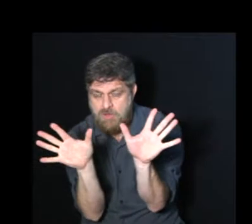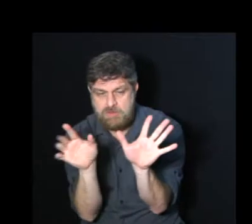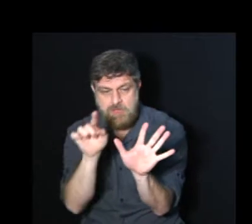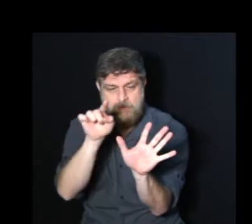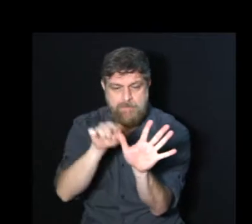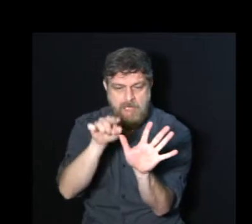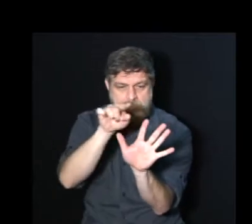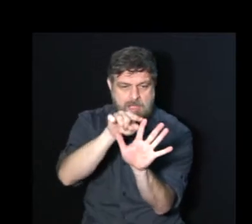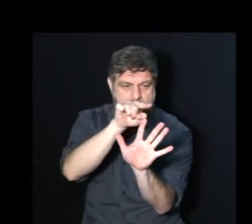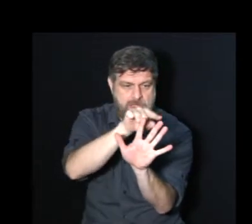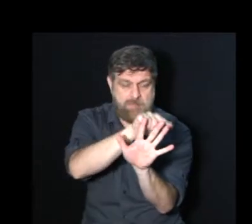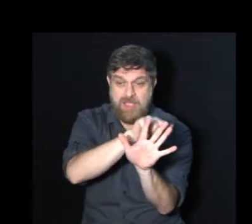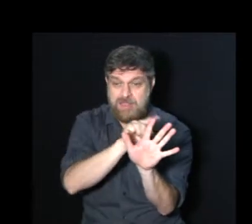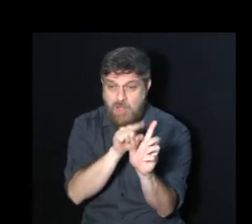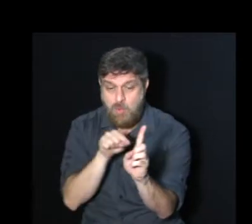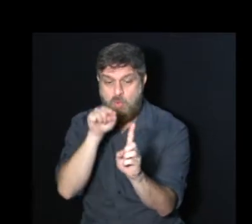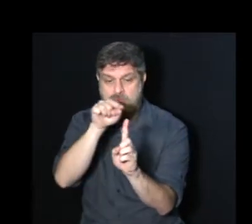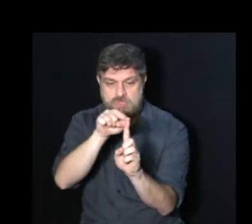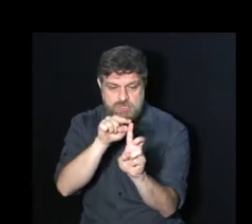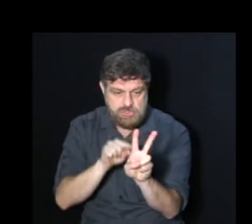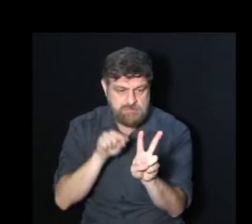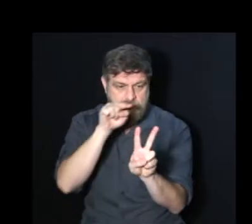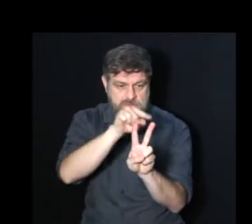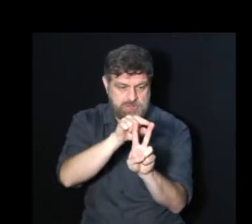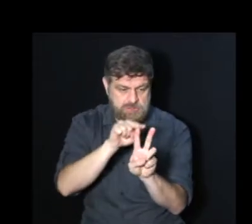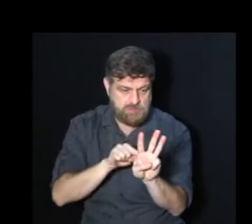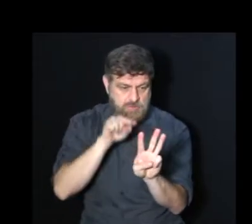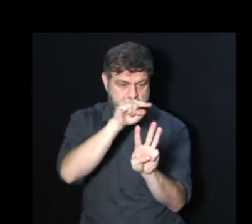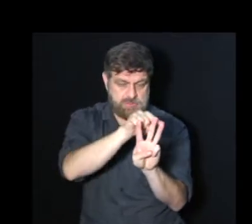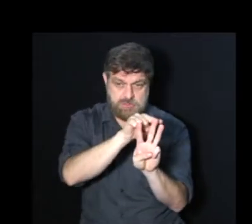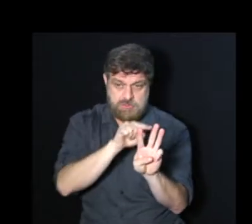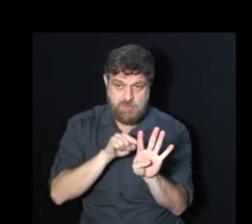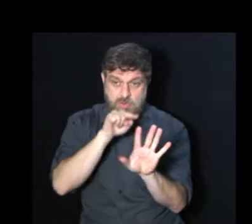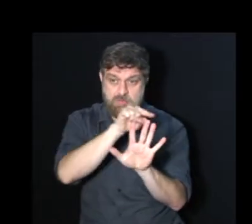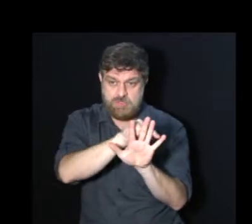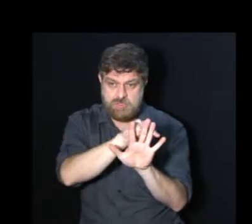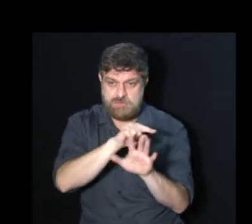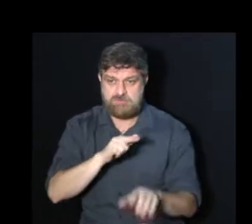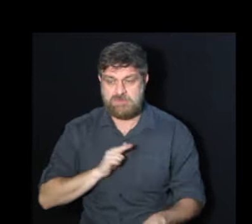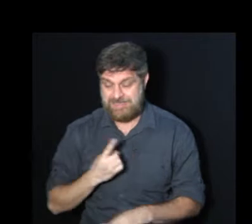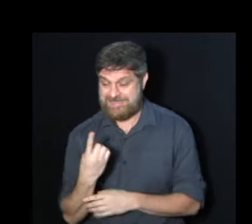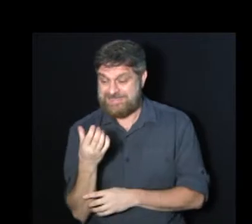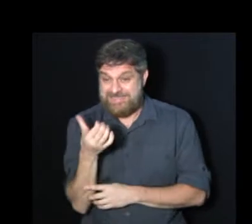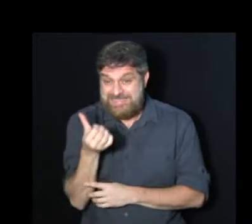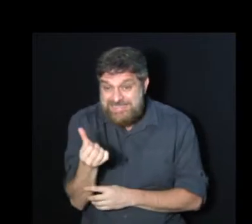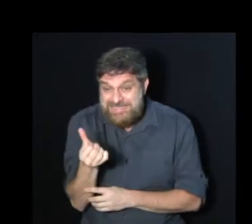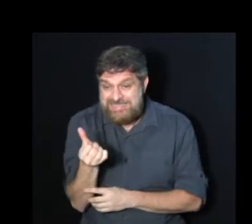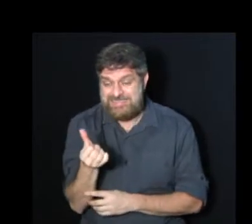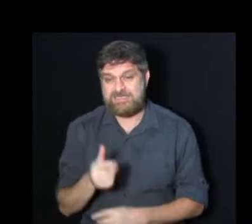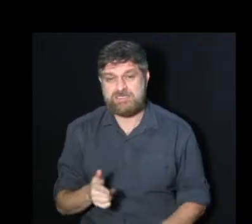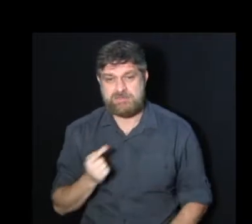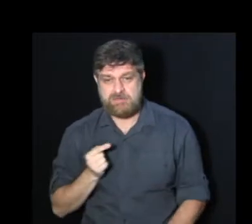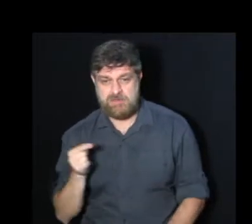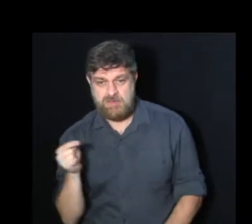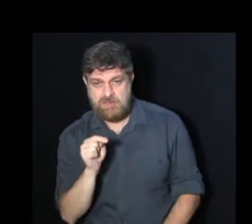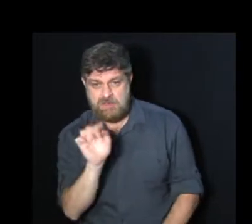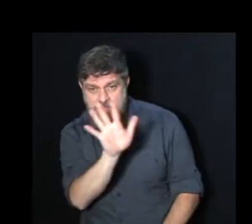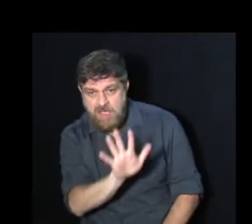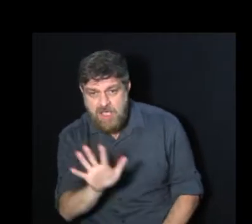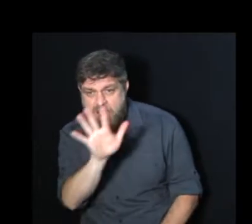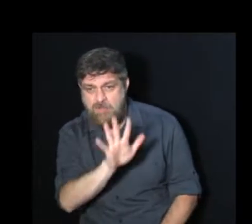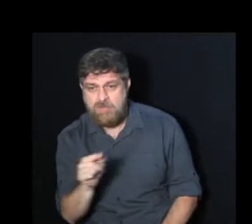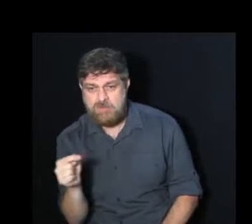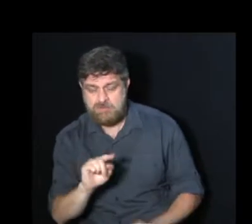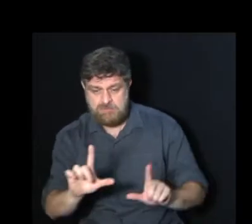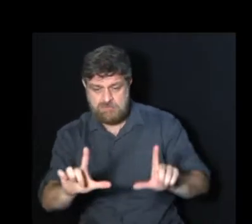metas e indicadores que os Estados-membros acordaram em todos os outros 16. E ali, essa imagem ela também reforça um